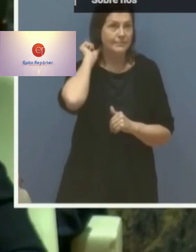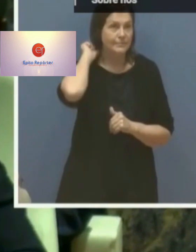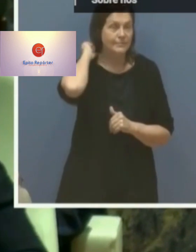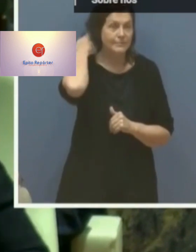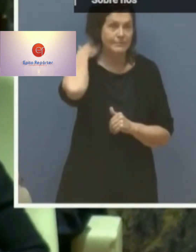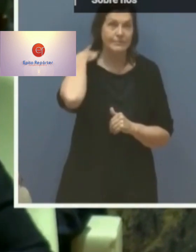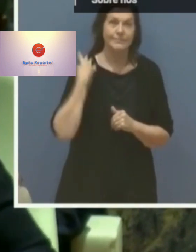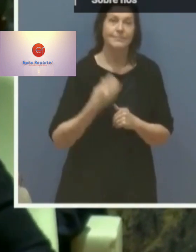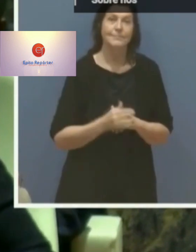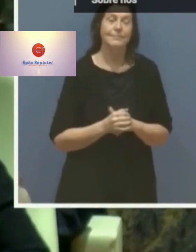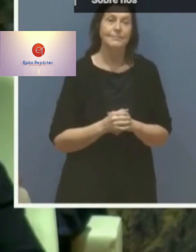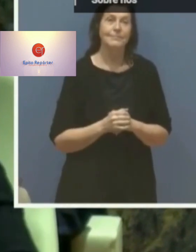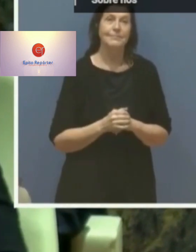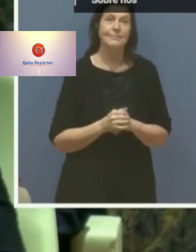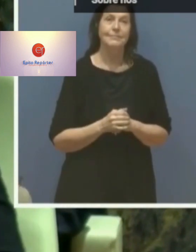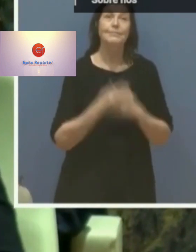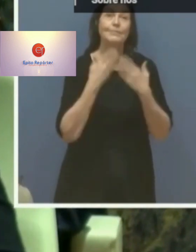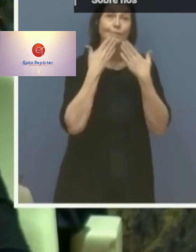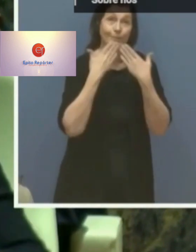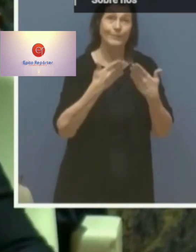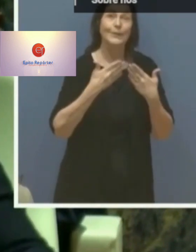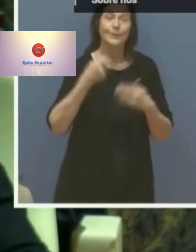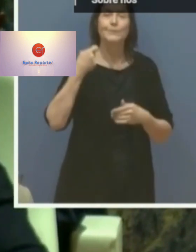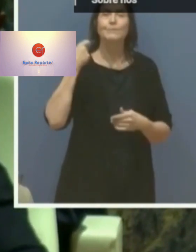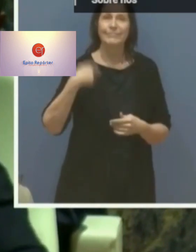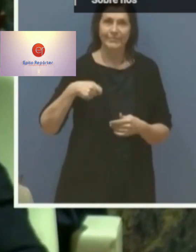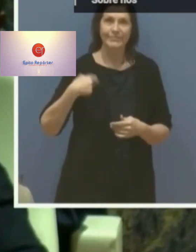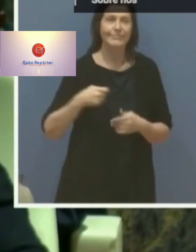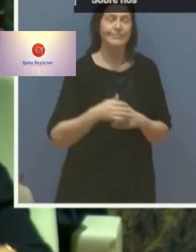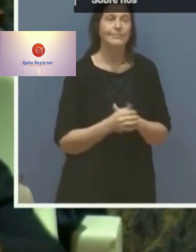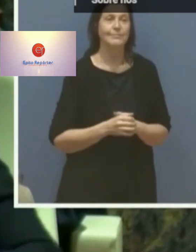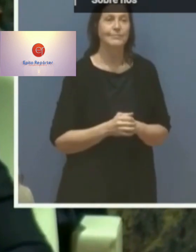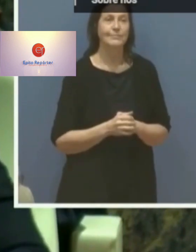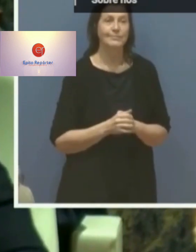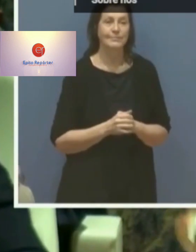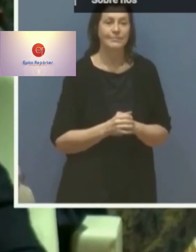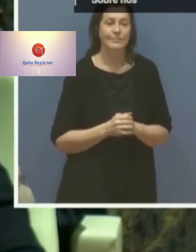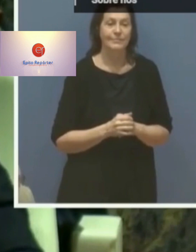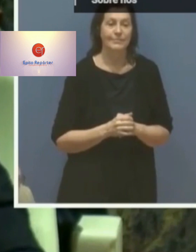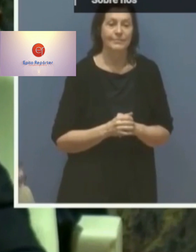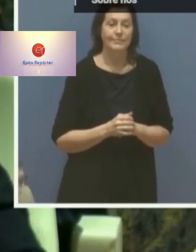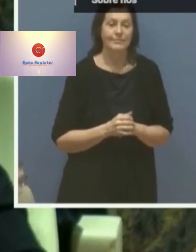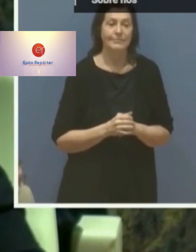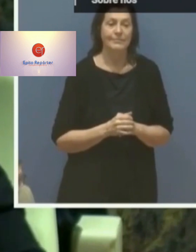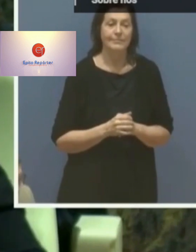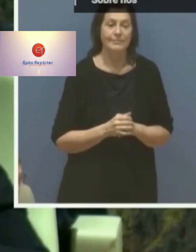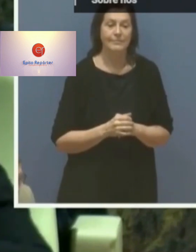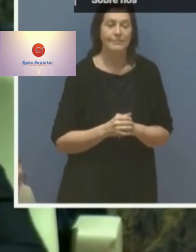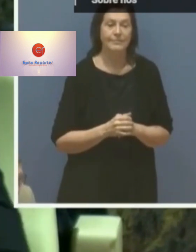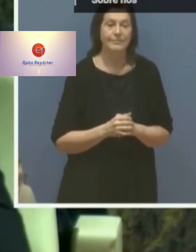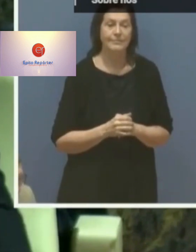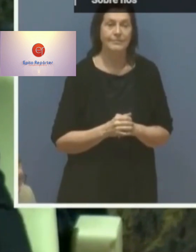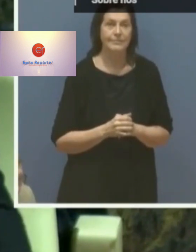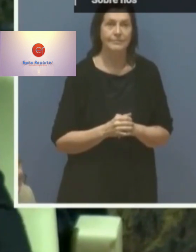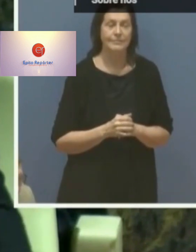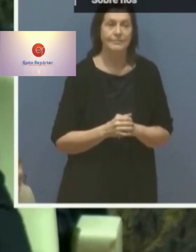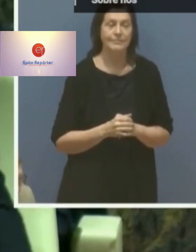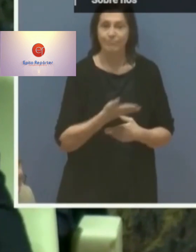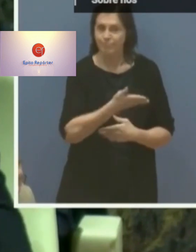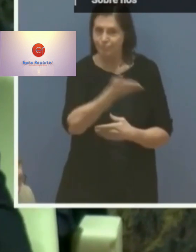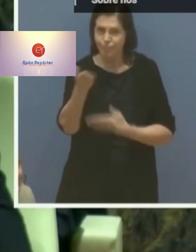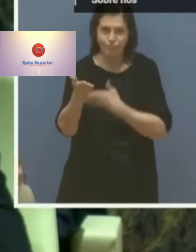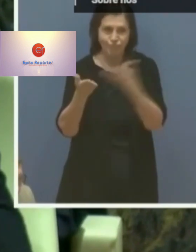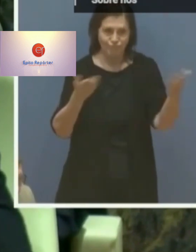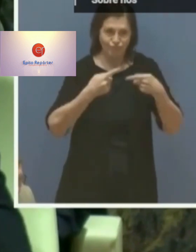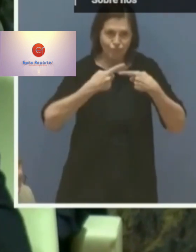com deficiência digo nos membros do comitê distintos representantes das associações de pessoas